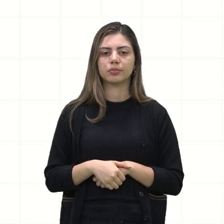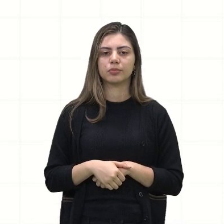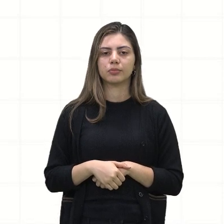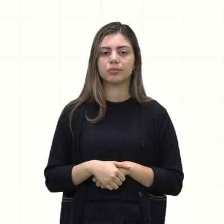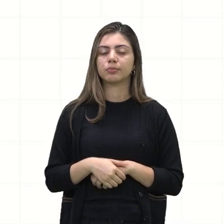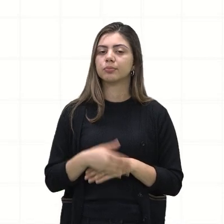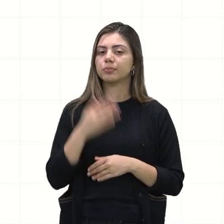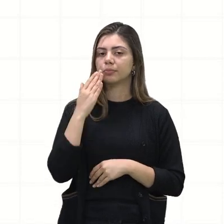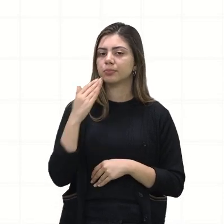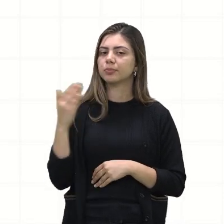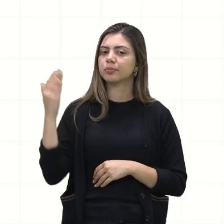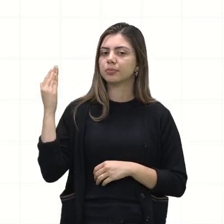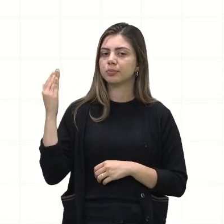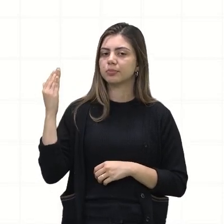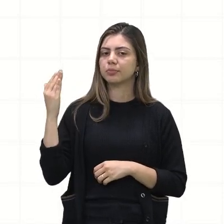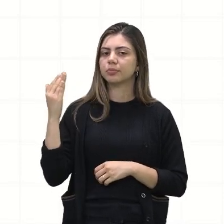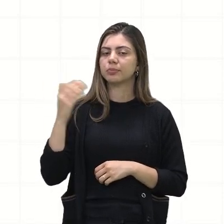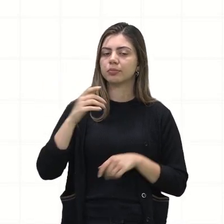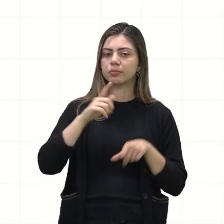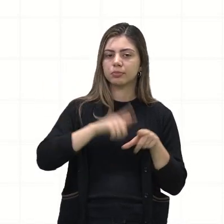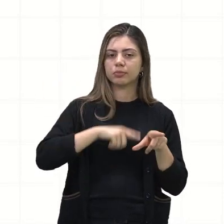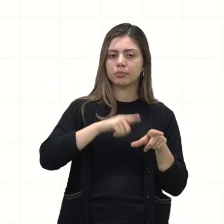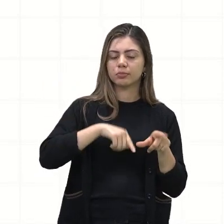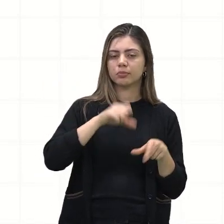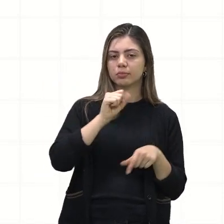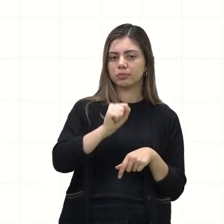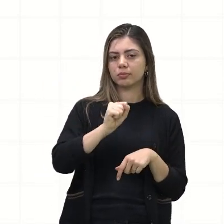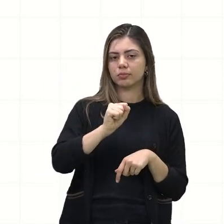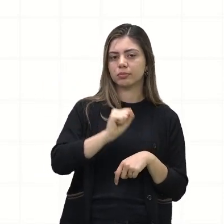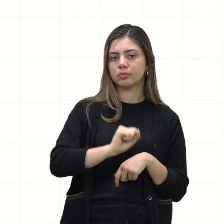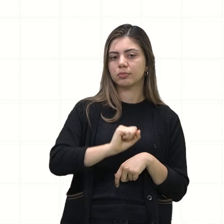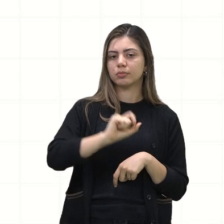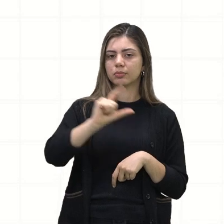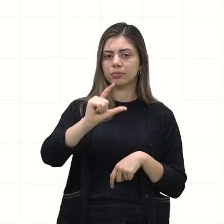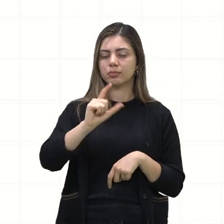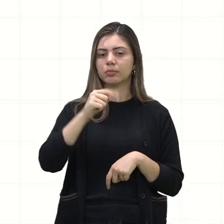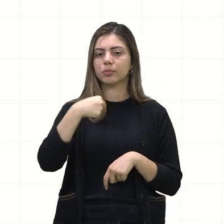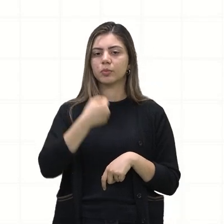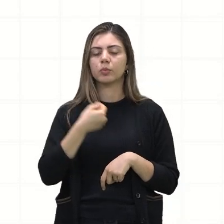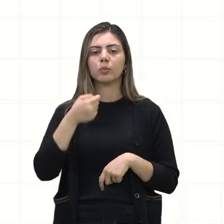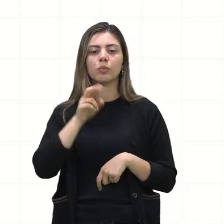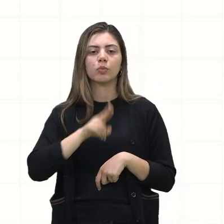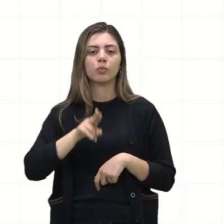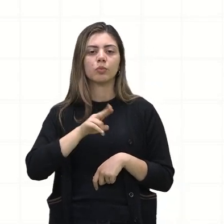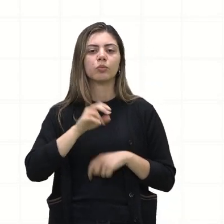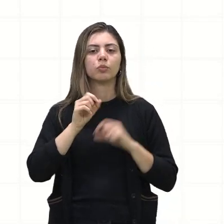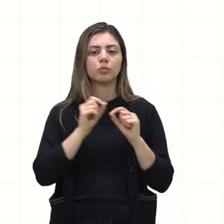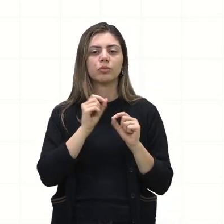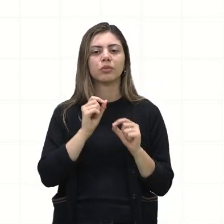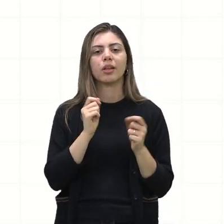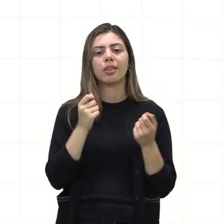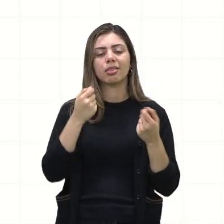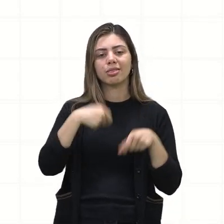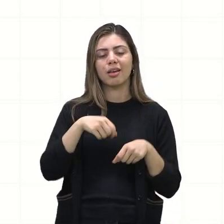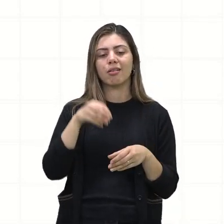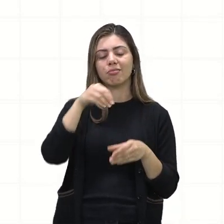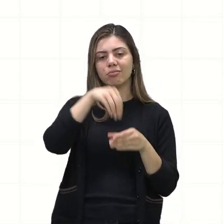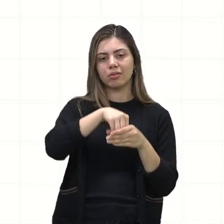O conjunto com letra maiúscula, nós vamos então colocar os elementos dele dentro de